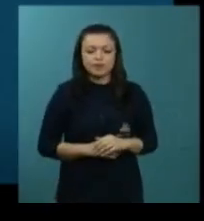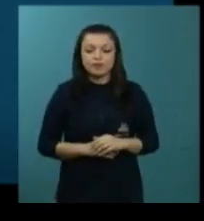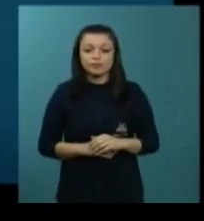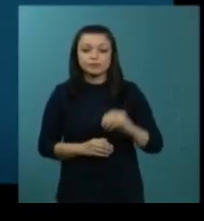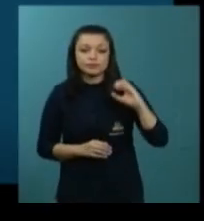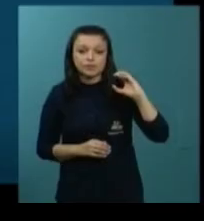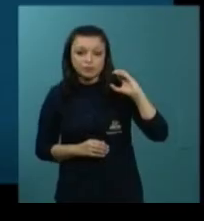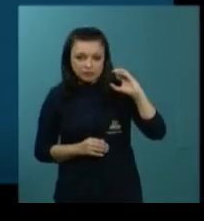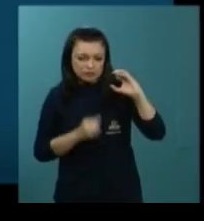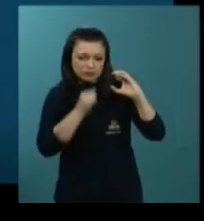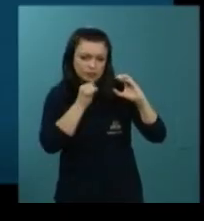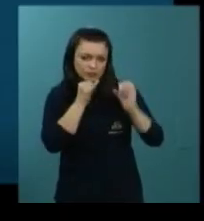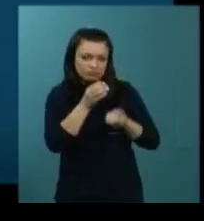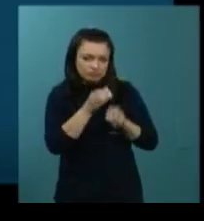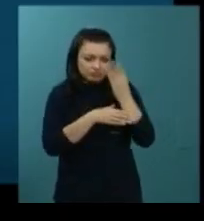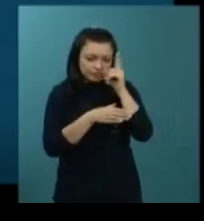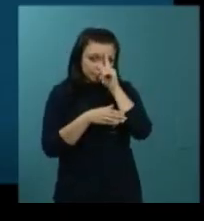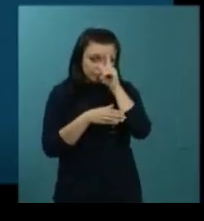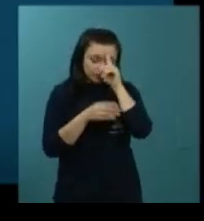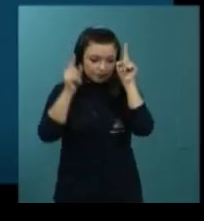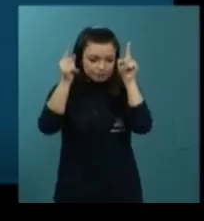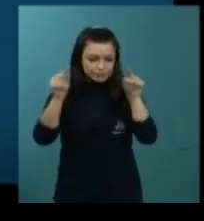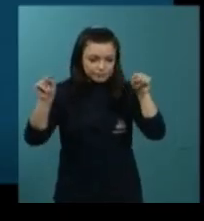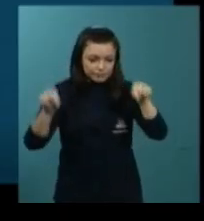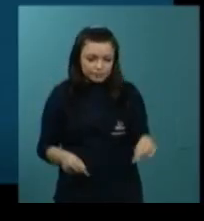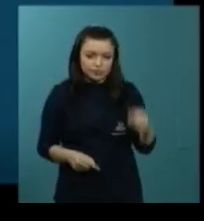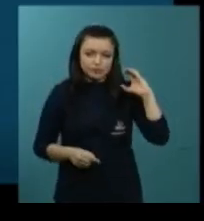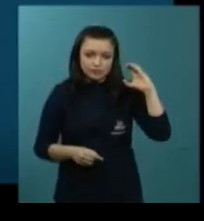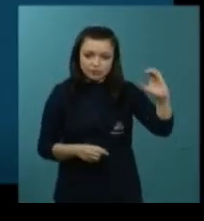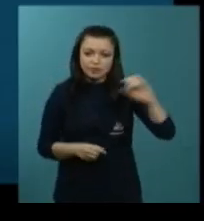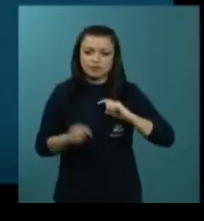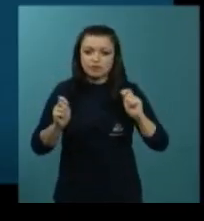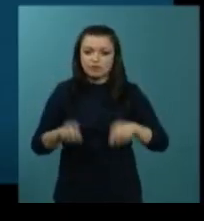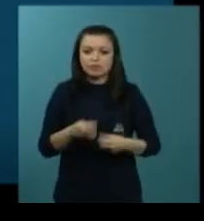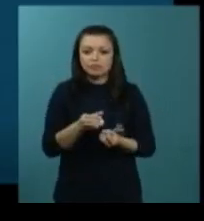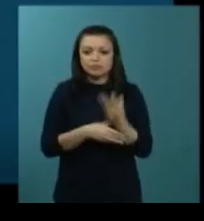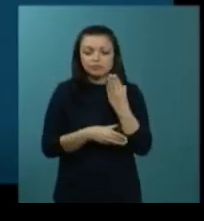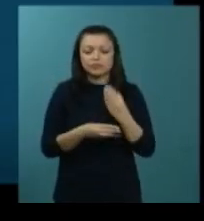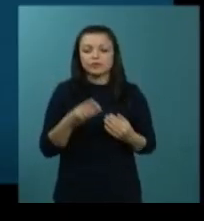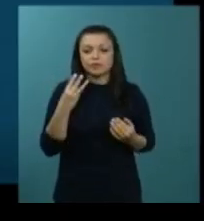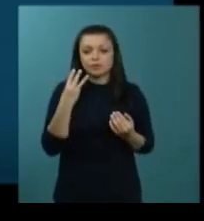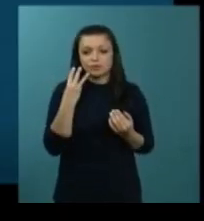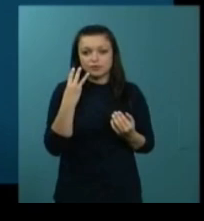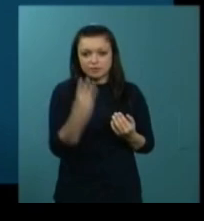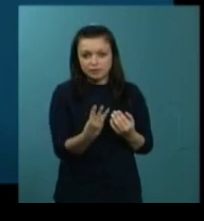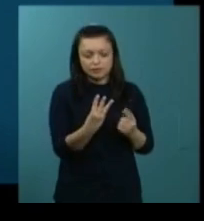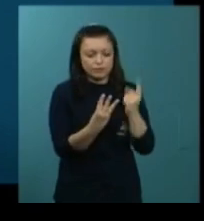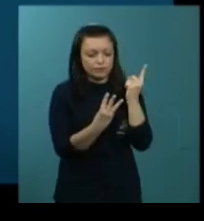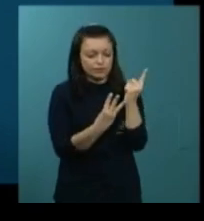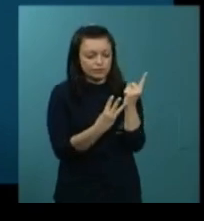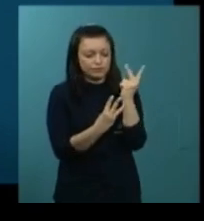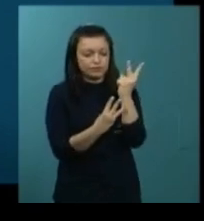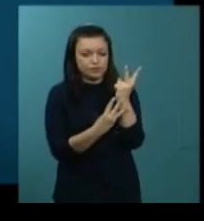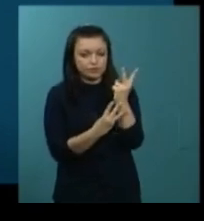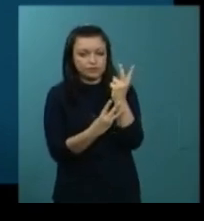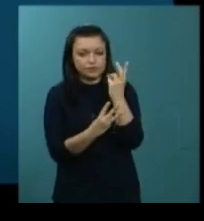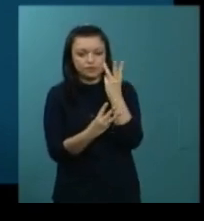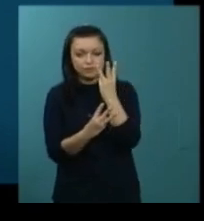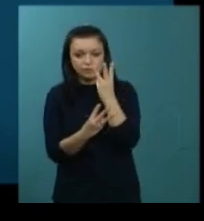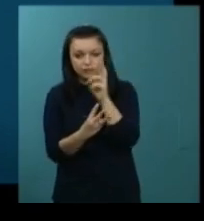formado por 3 elementos: o 1, o 3 e o